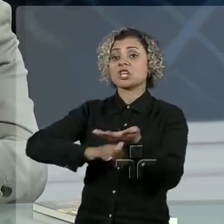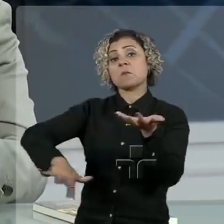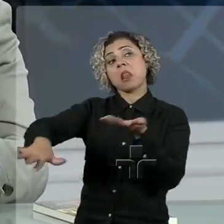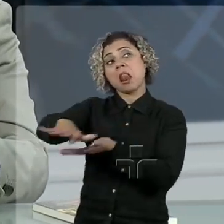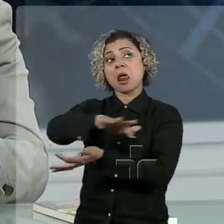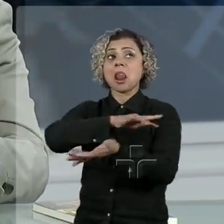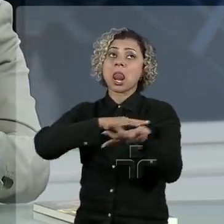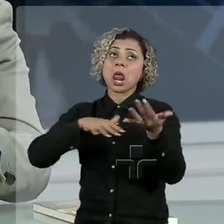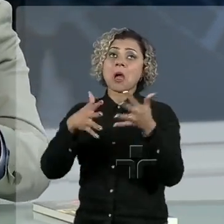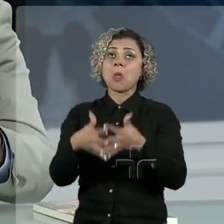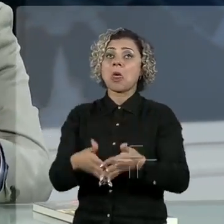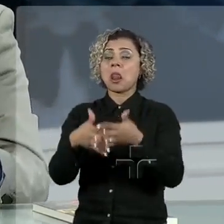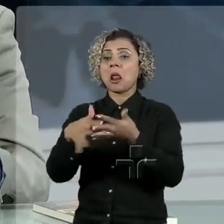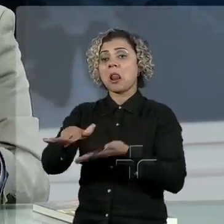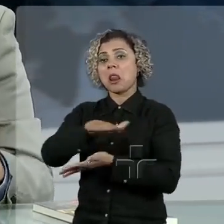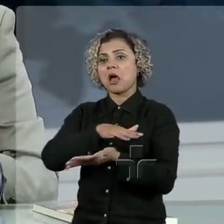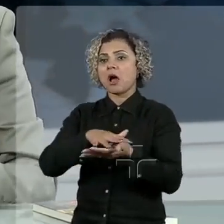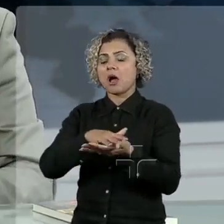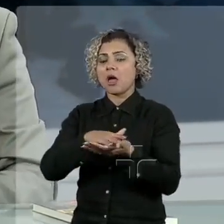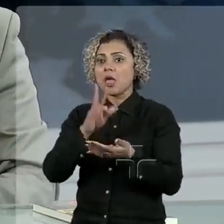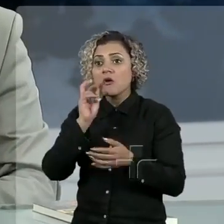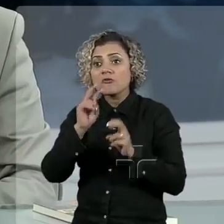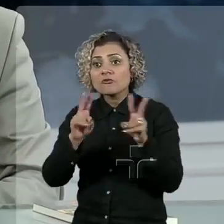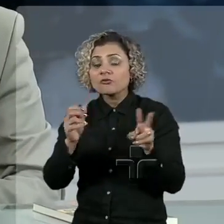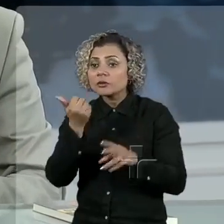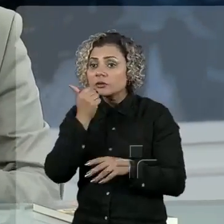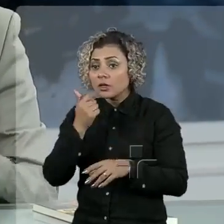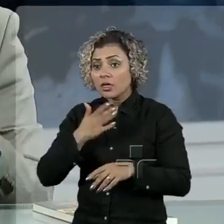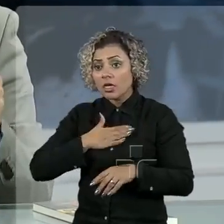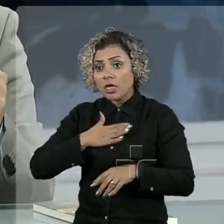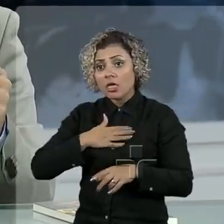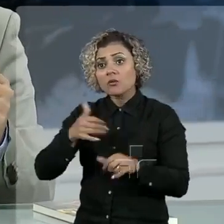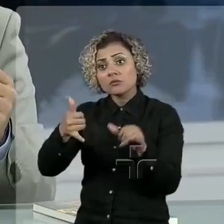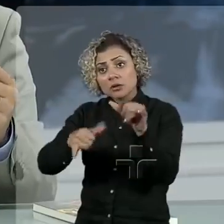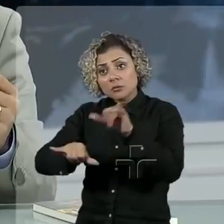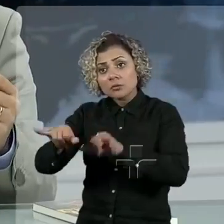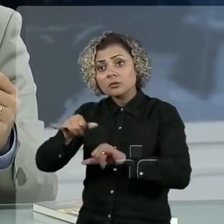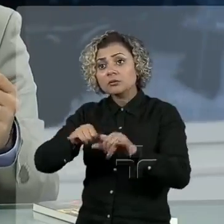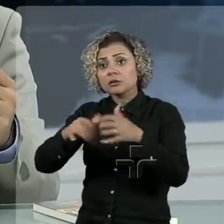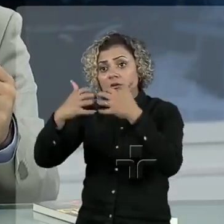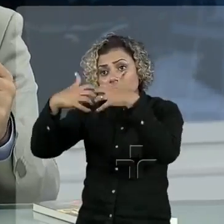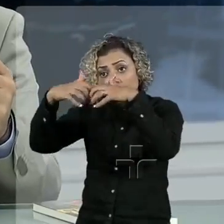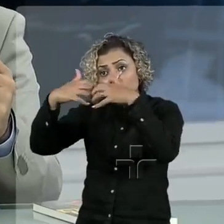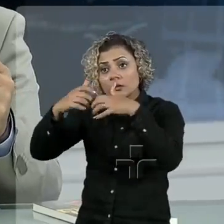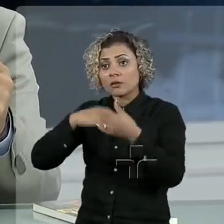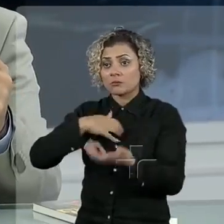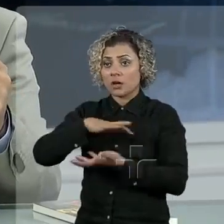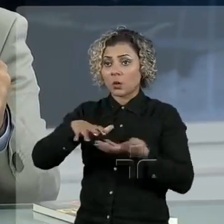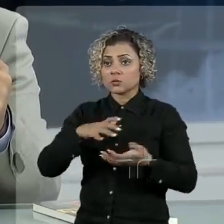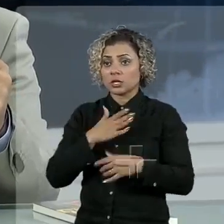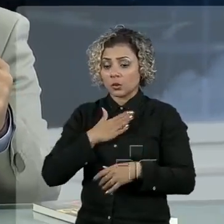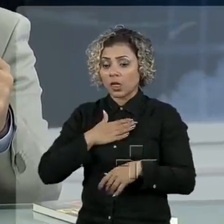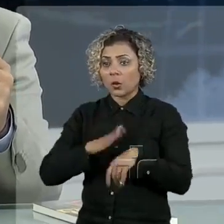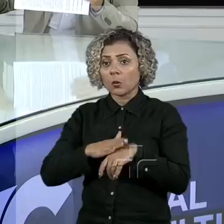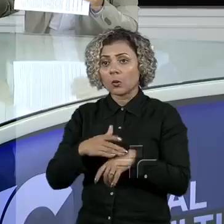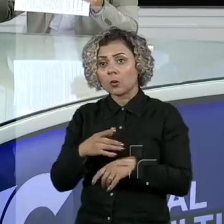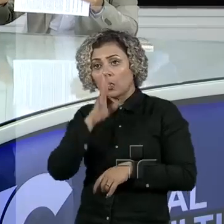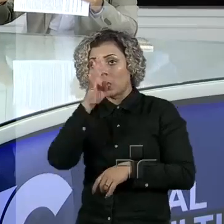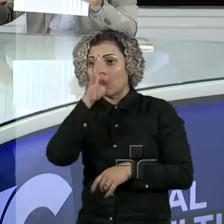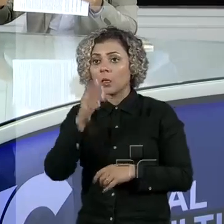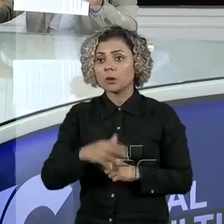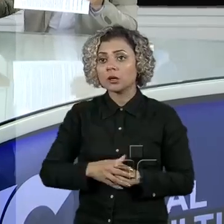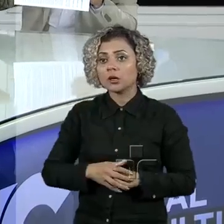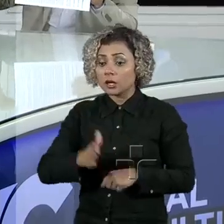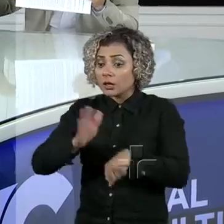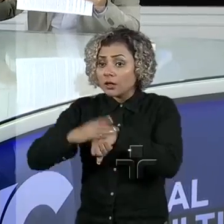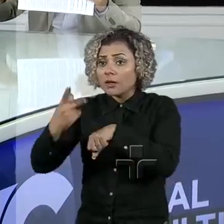nas universidades. Eu vi muitos cientistas dizendo, eu estou aqui no meu laboratório de neurociência fazendo balbúrdia. Quer dizer, ele está